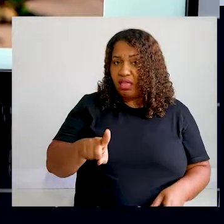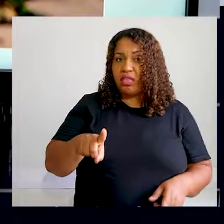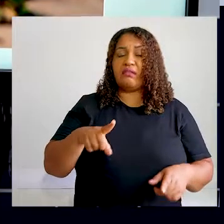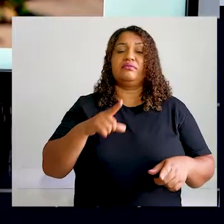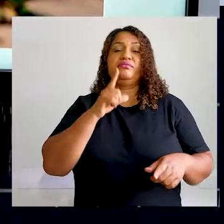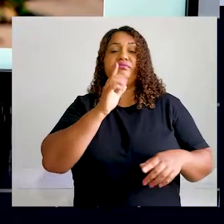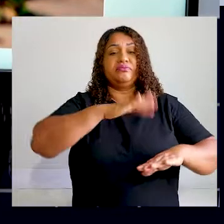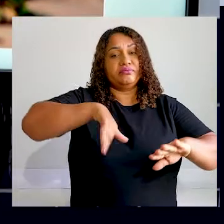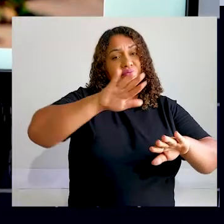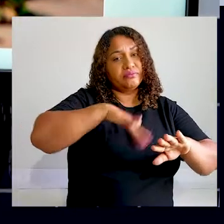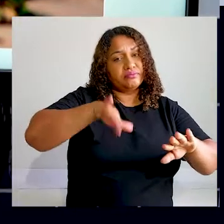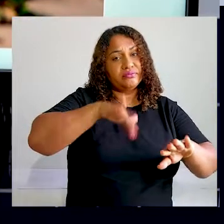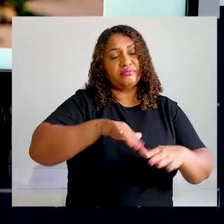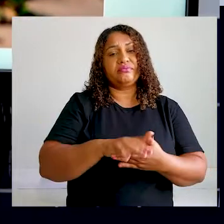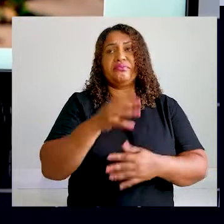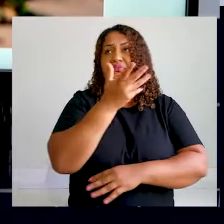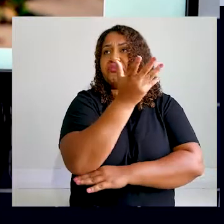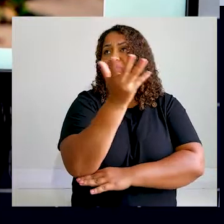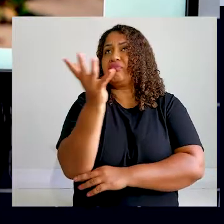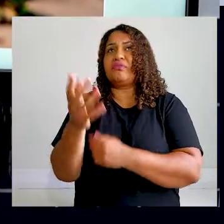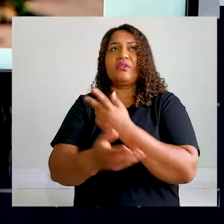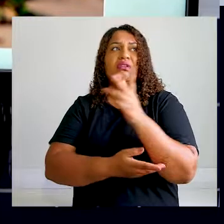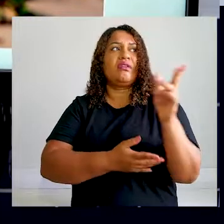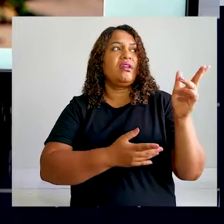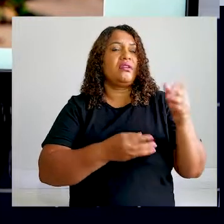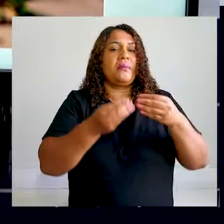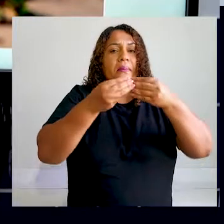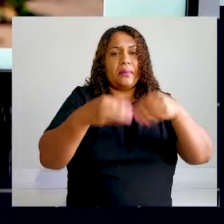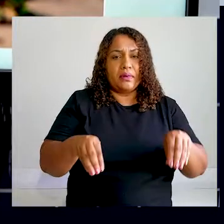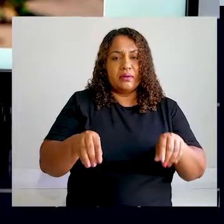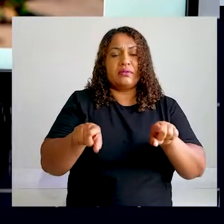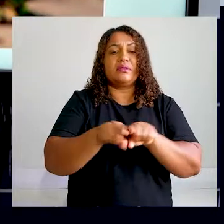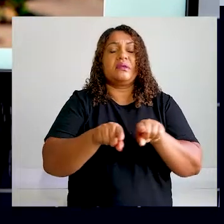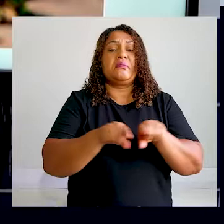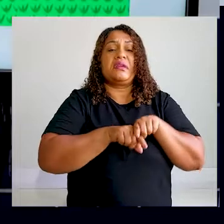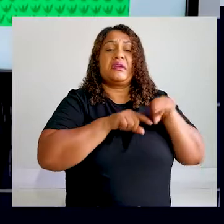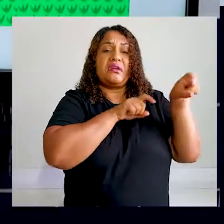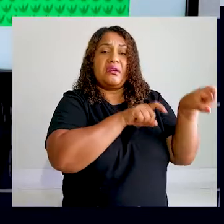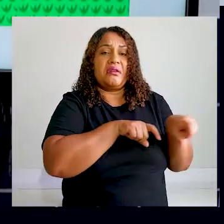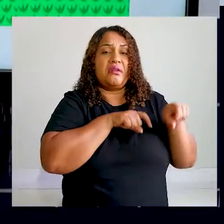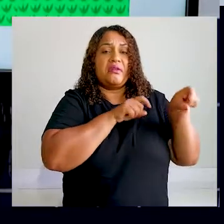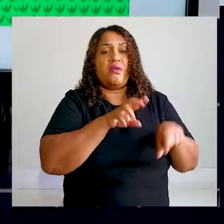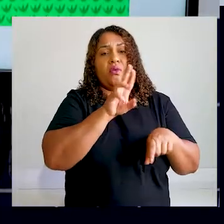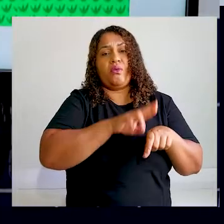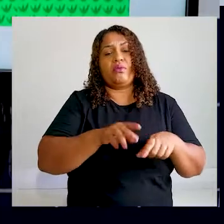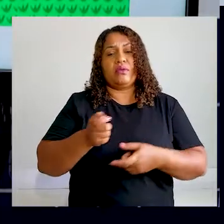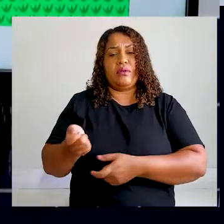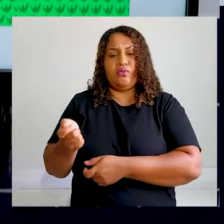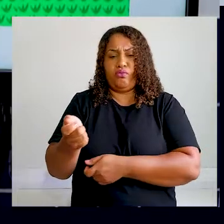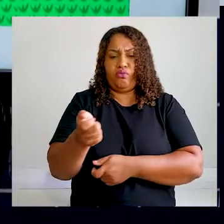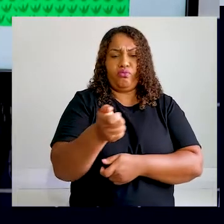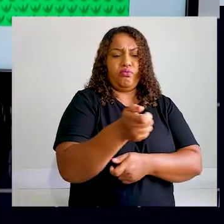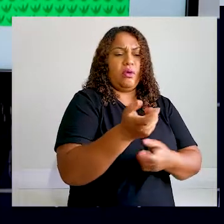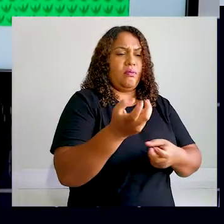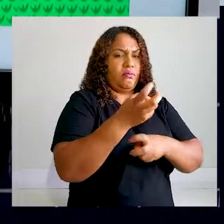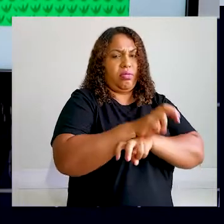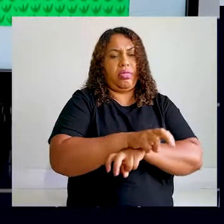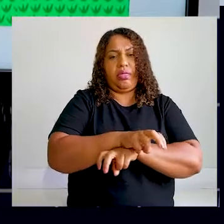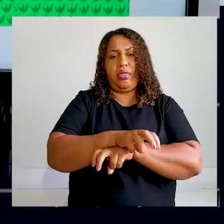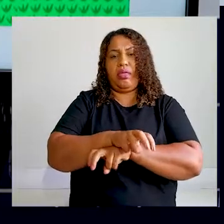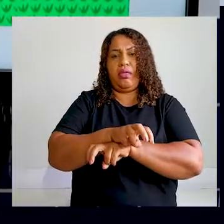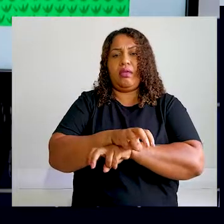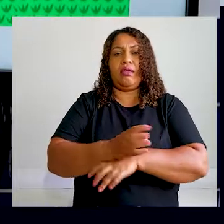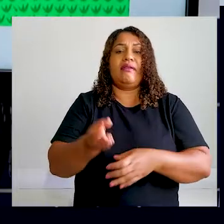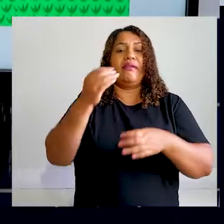e depredação da paisagem natural. Agricultura intensiva, com o uso de agrotóxicos que